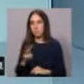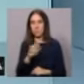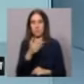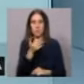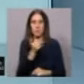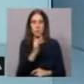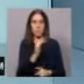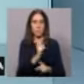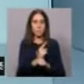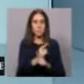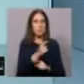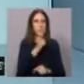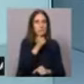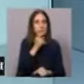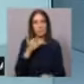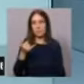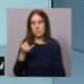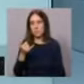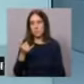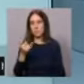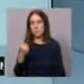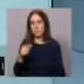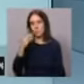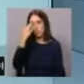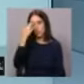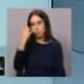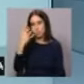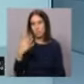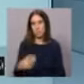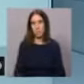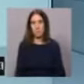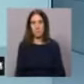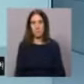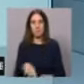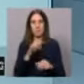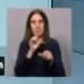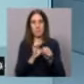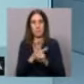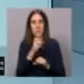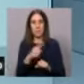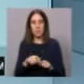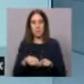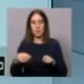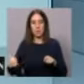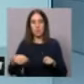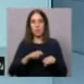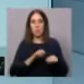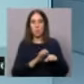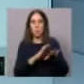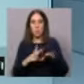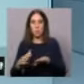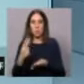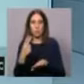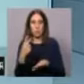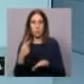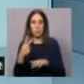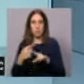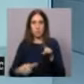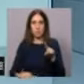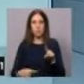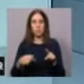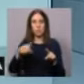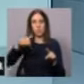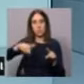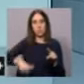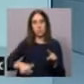para Faro e 25 para Setúbal. Na costa ocidental as ondas serão de noroeste, com 2 metros a 2 metros e meio, e na costa sul as ondas